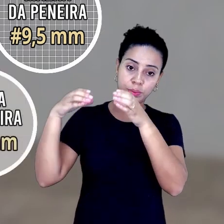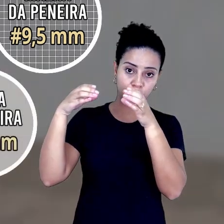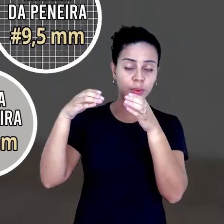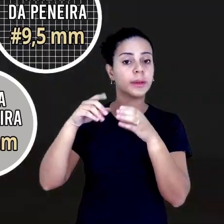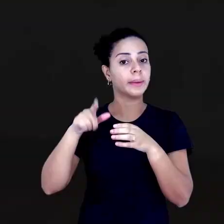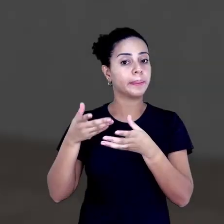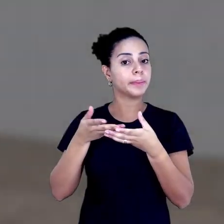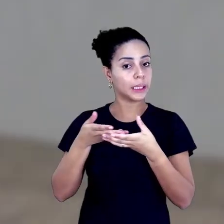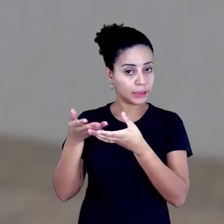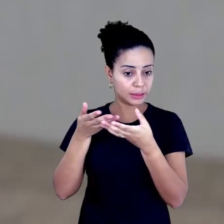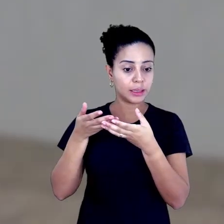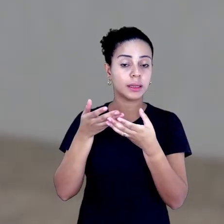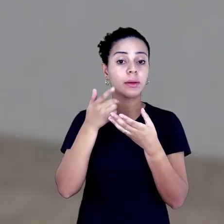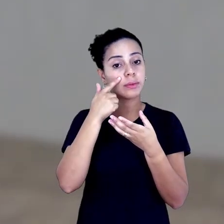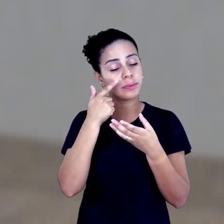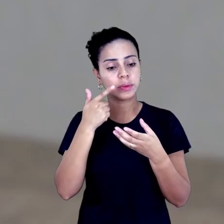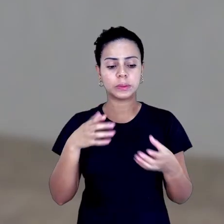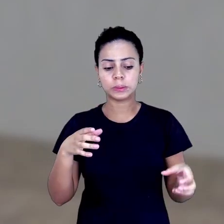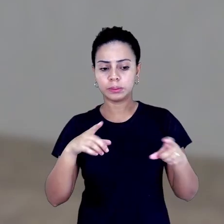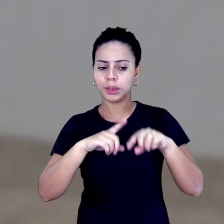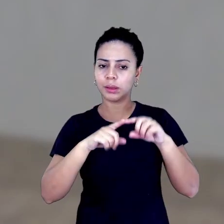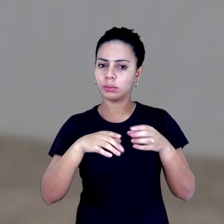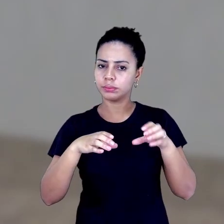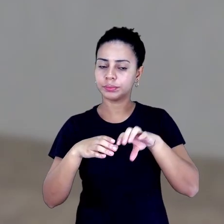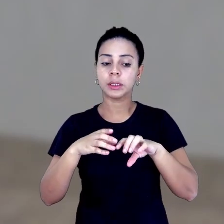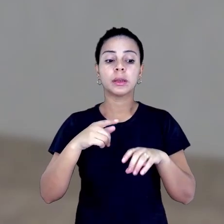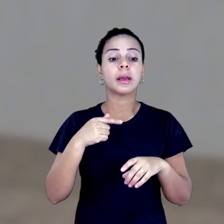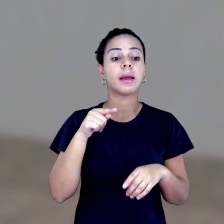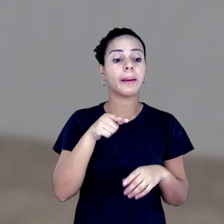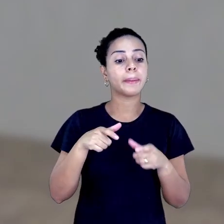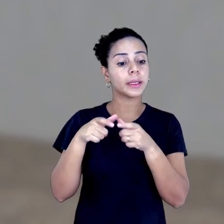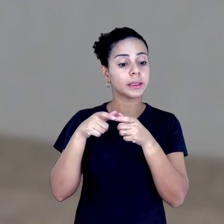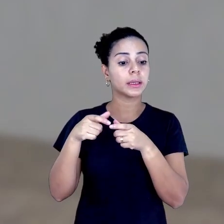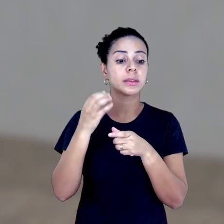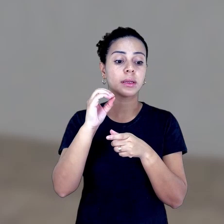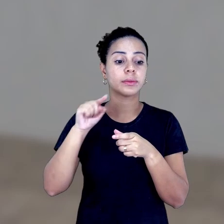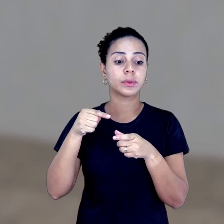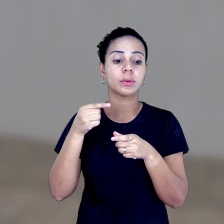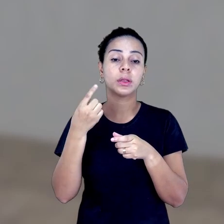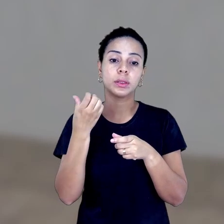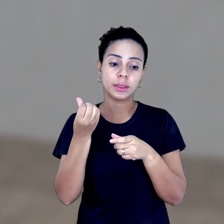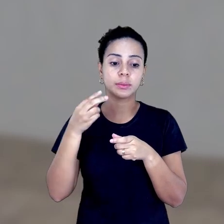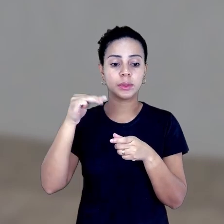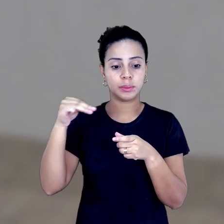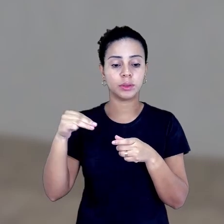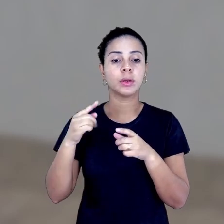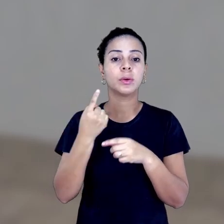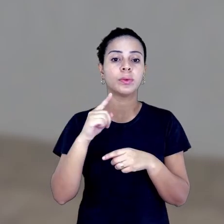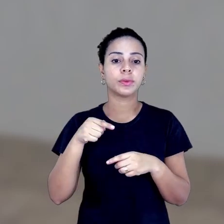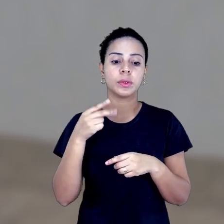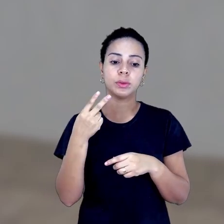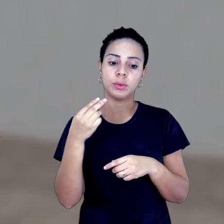peneiramento grosso e um conjunto de peneiras, sendo estas de 1,2 mm, 0,6 mm,